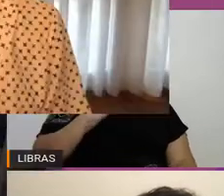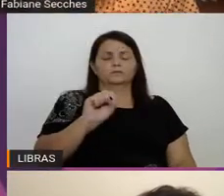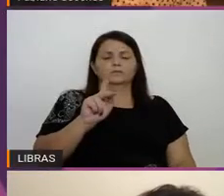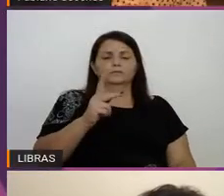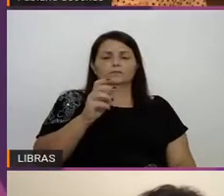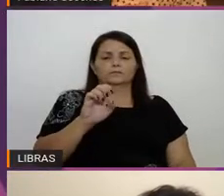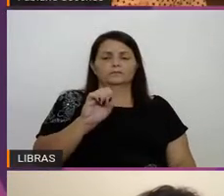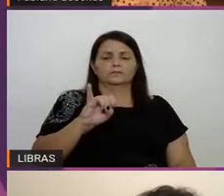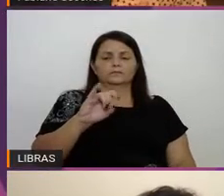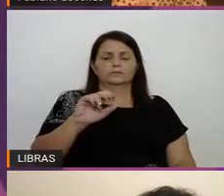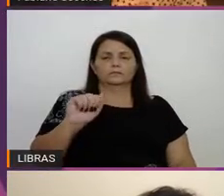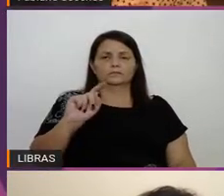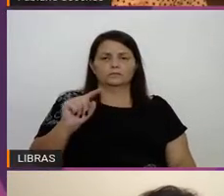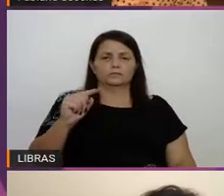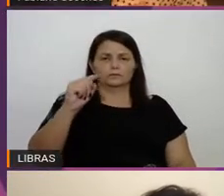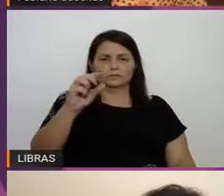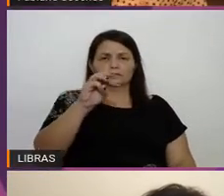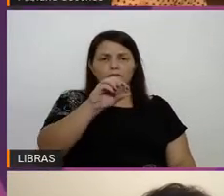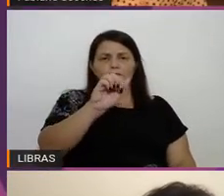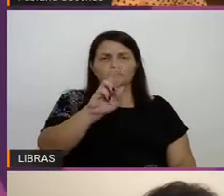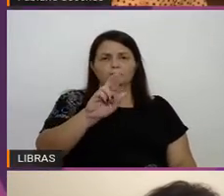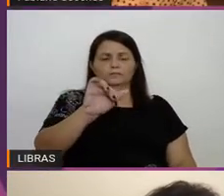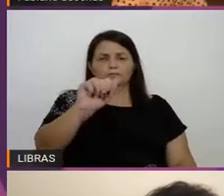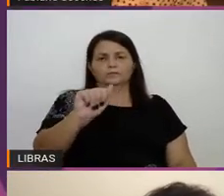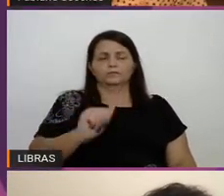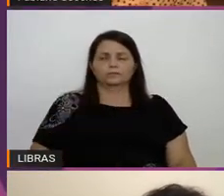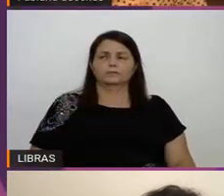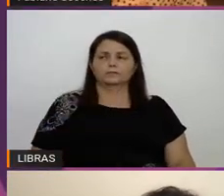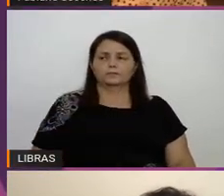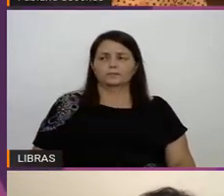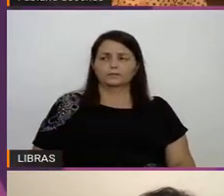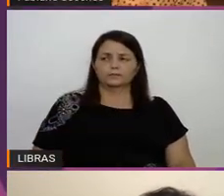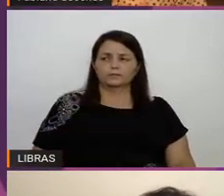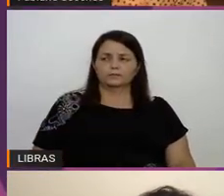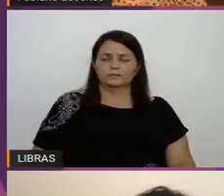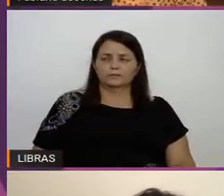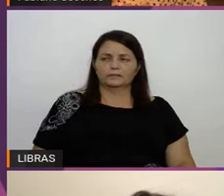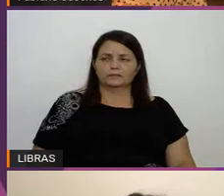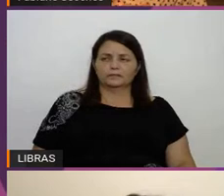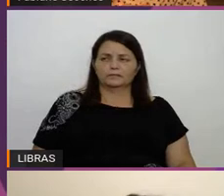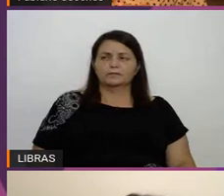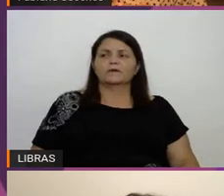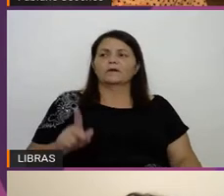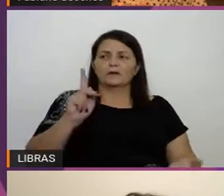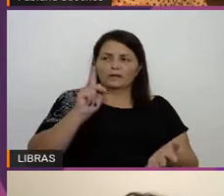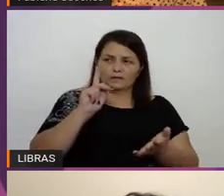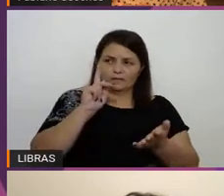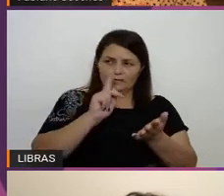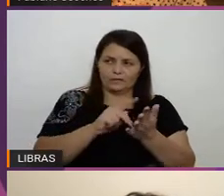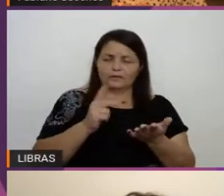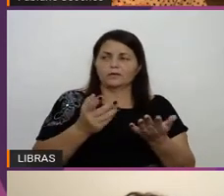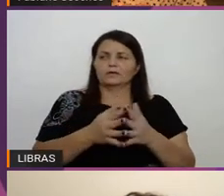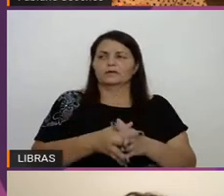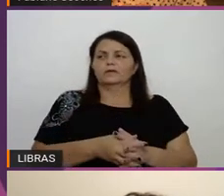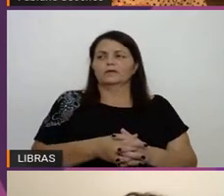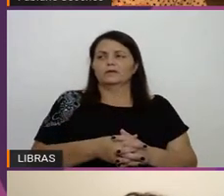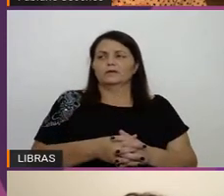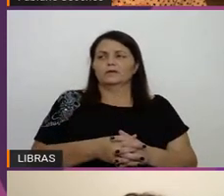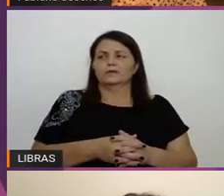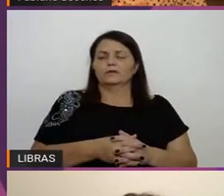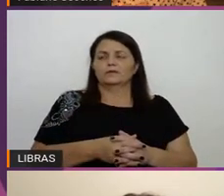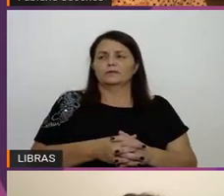Ah tá ok bom Realmente a